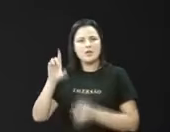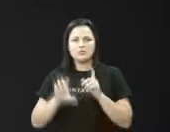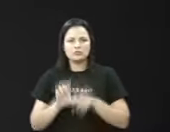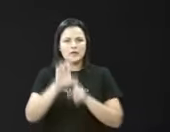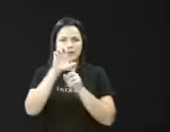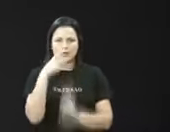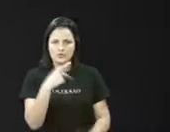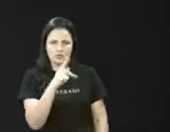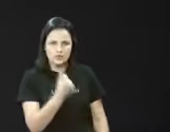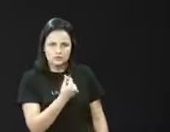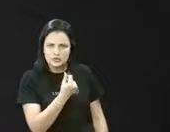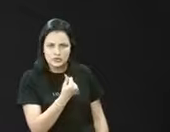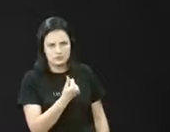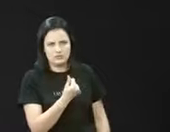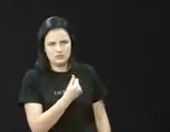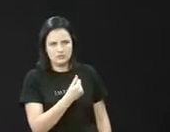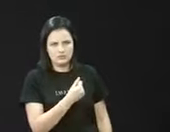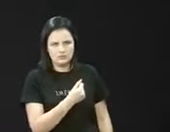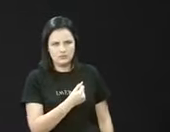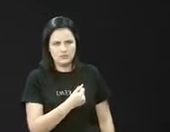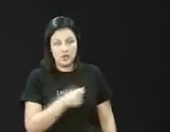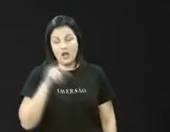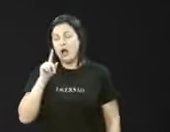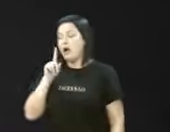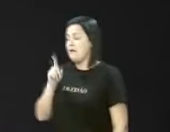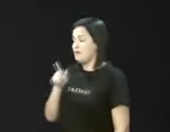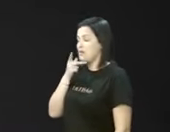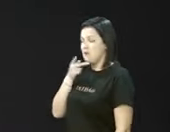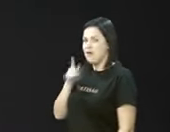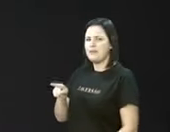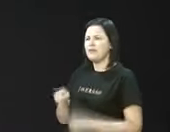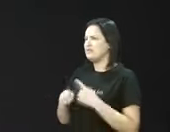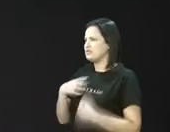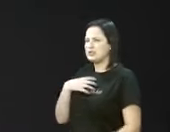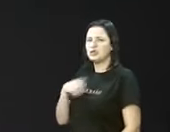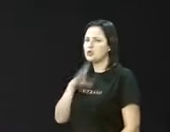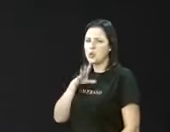fazer. Você fala isso, Gabriela, porque você não conhece a minha vida emocional.